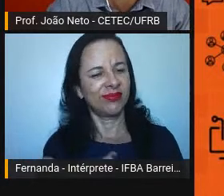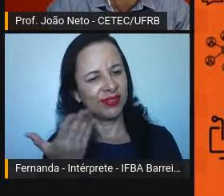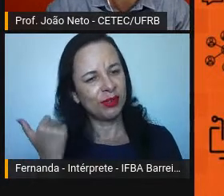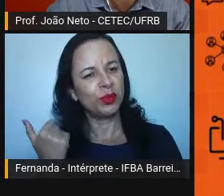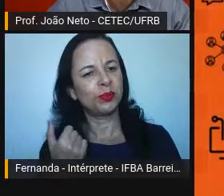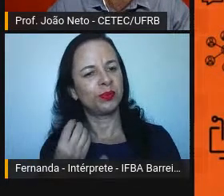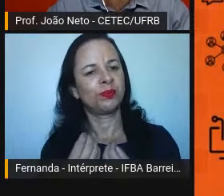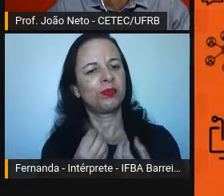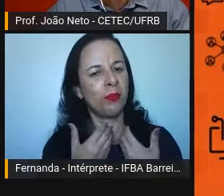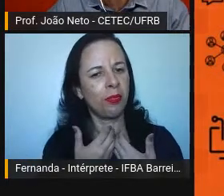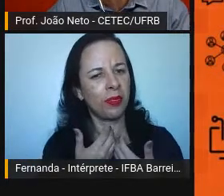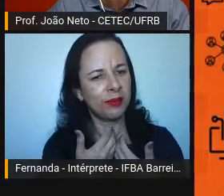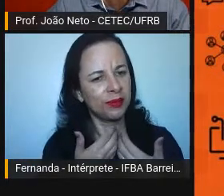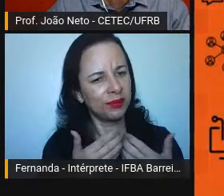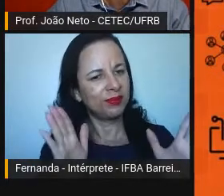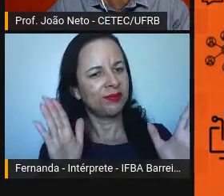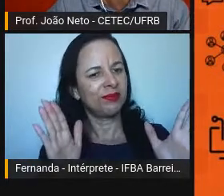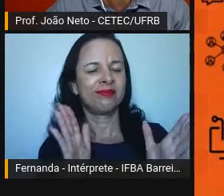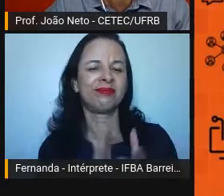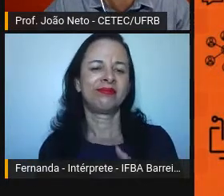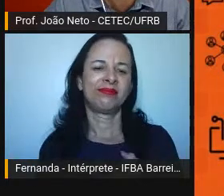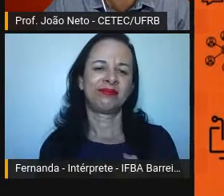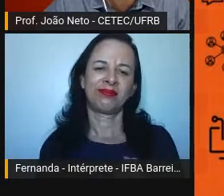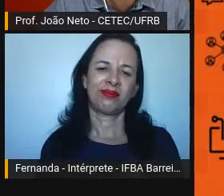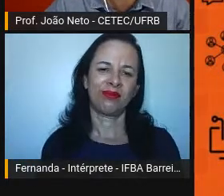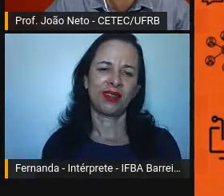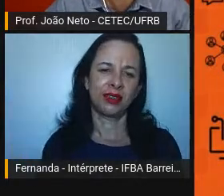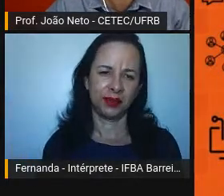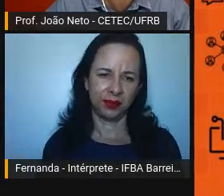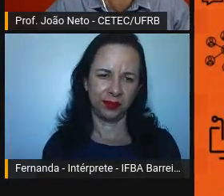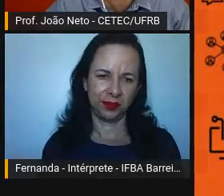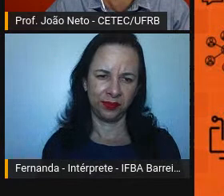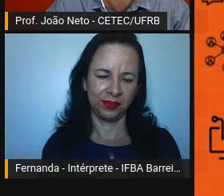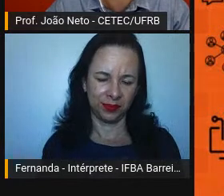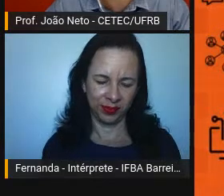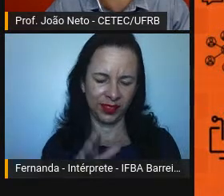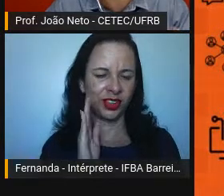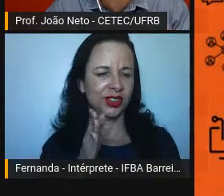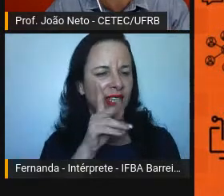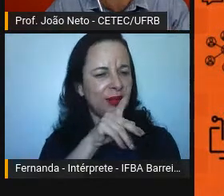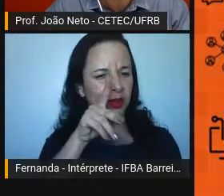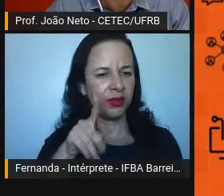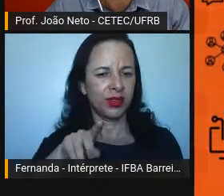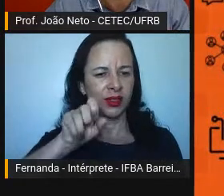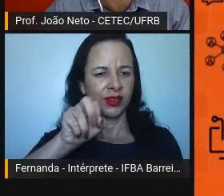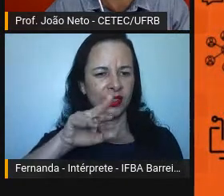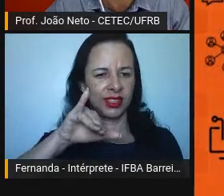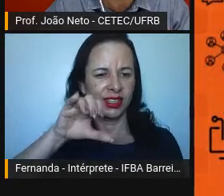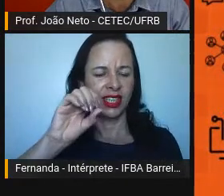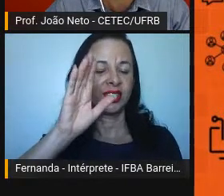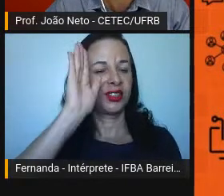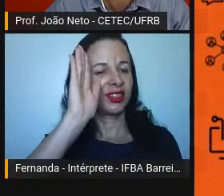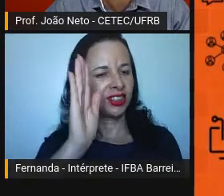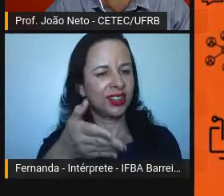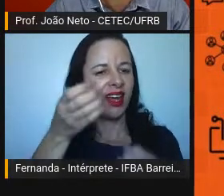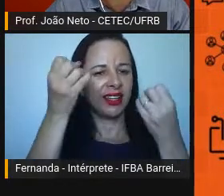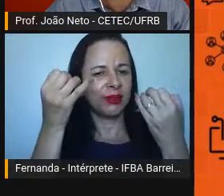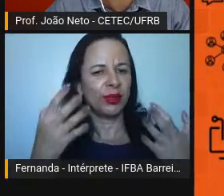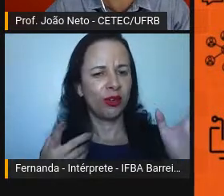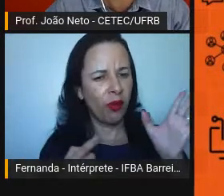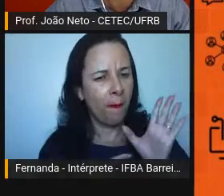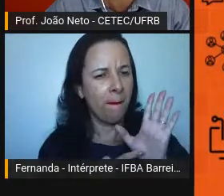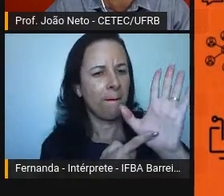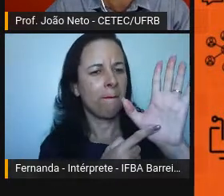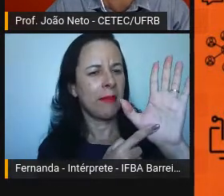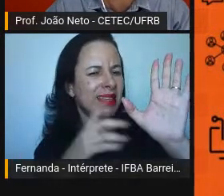para apresentação a fofoca do Sérgio já adiantou Então é isso que eu vou passar é bem rápido